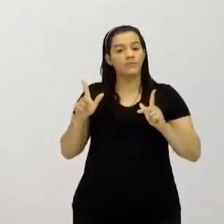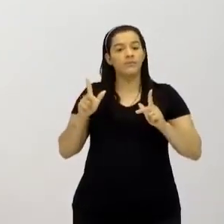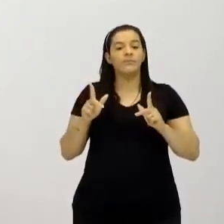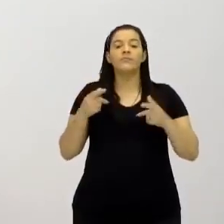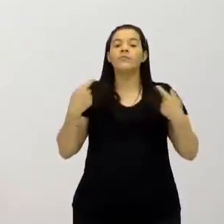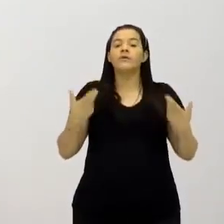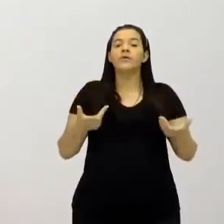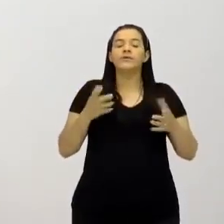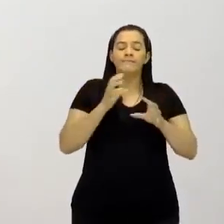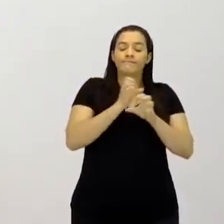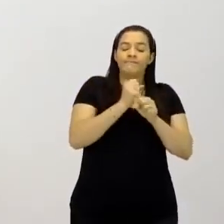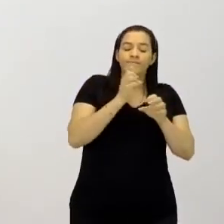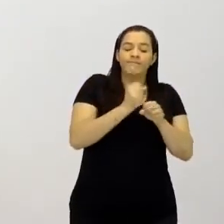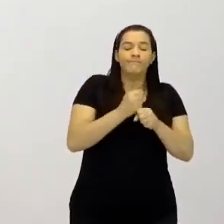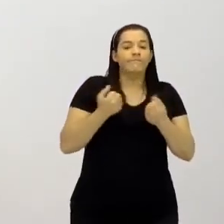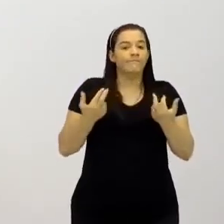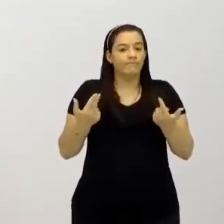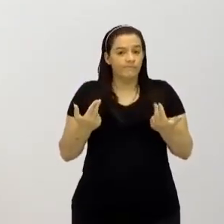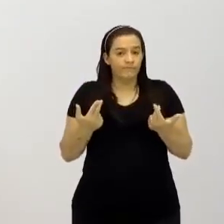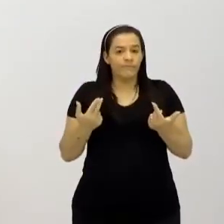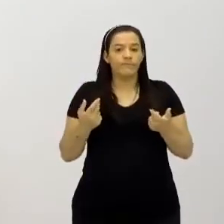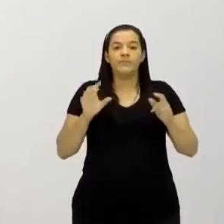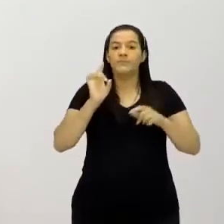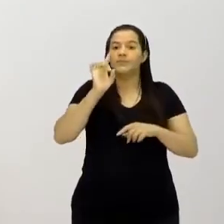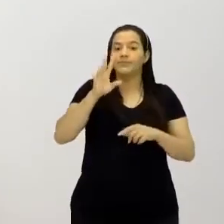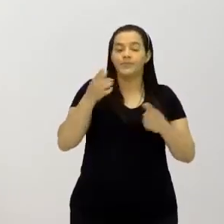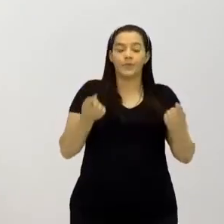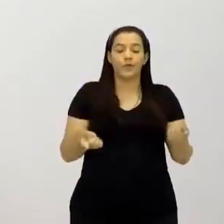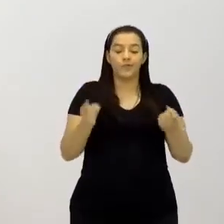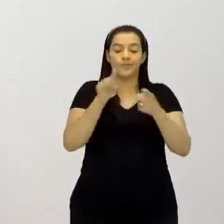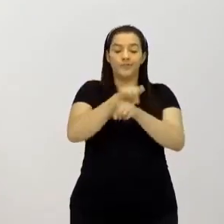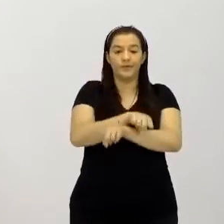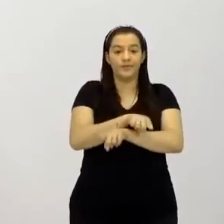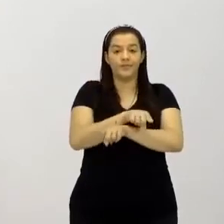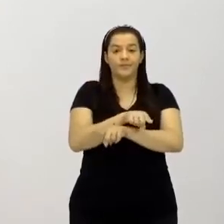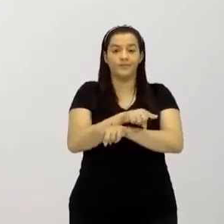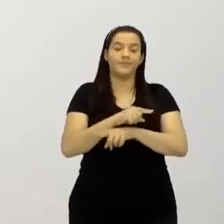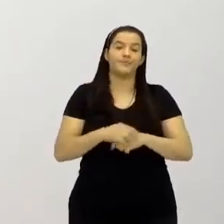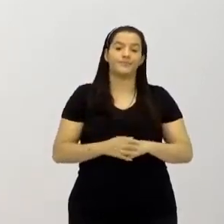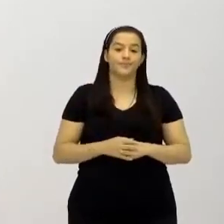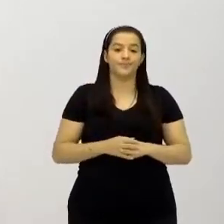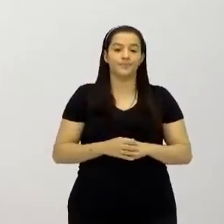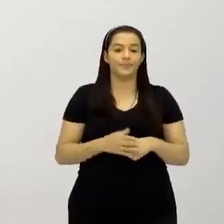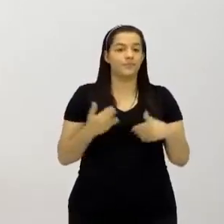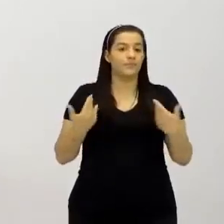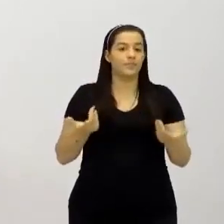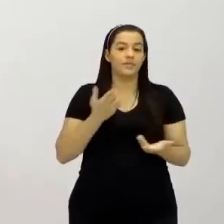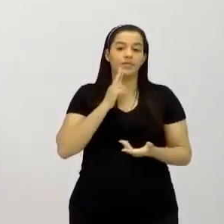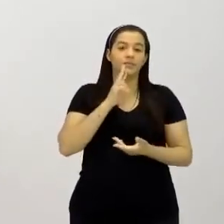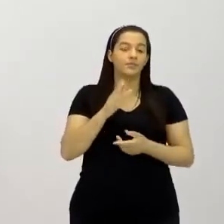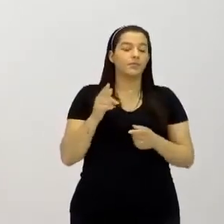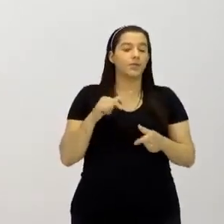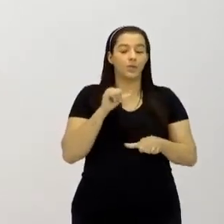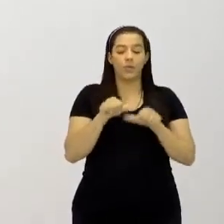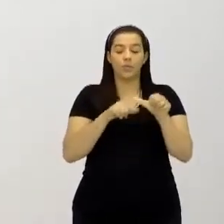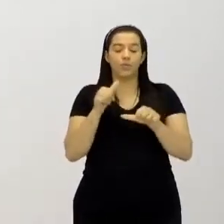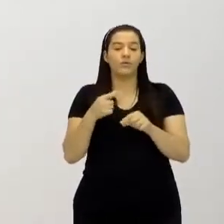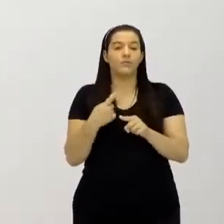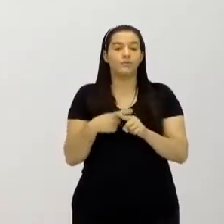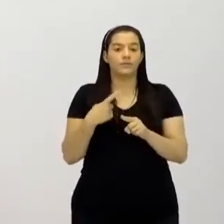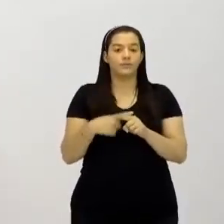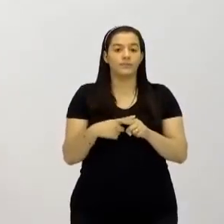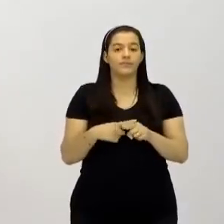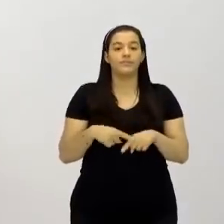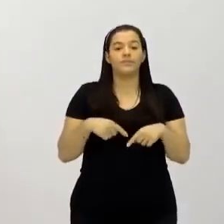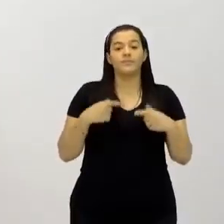calculando a mesma coisa. A única coisa que a gente fez foi a ordem do processo. Mas por que o resultado não muda? O resultado não